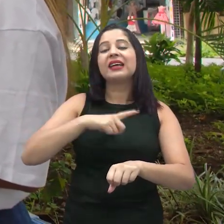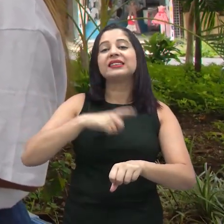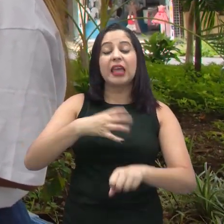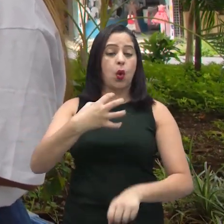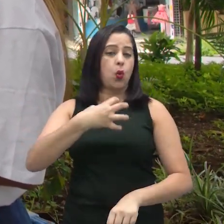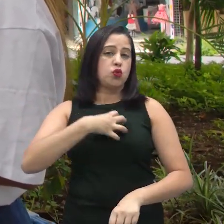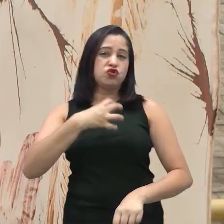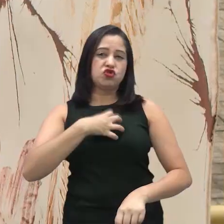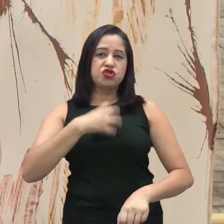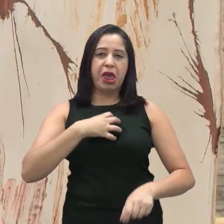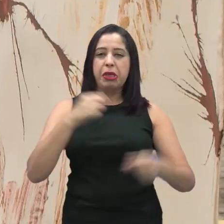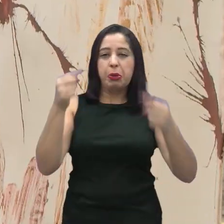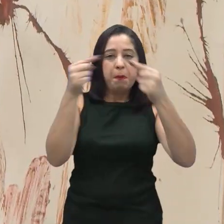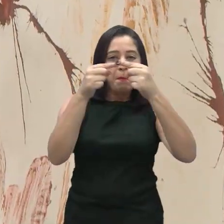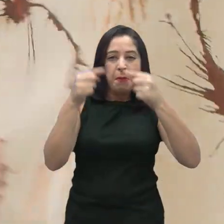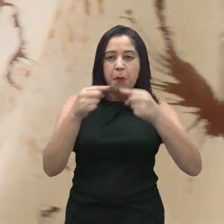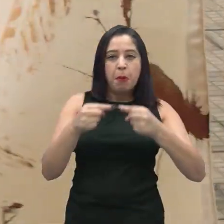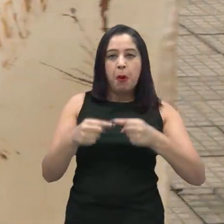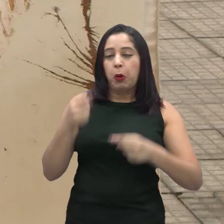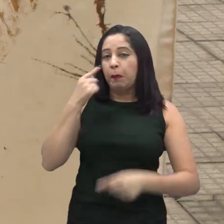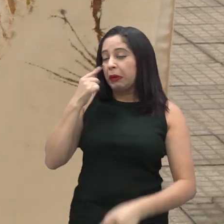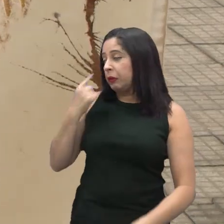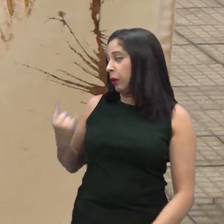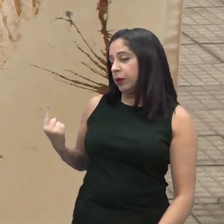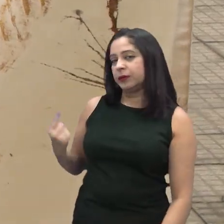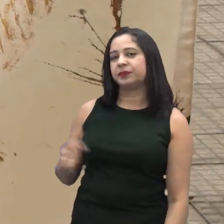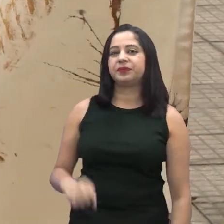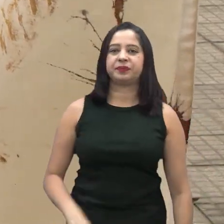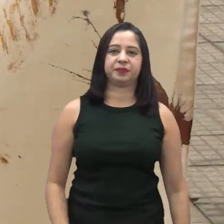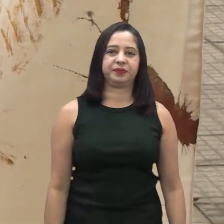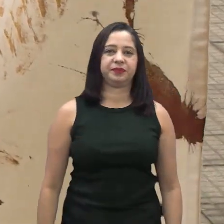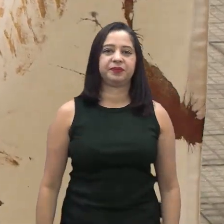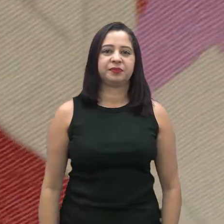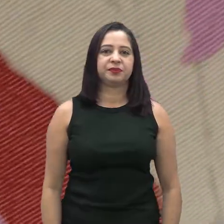nesse projeto elas estão dando continuidade a essa linha de trabalho.